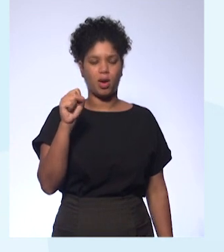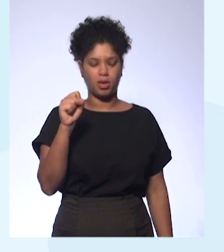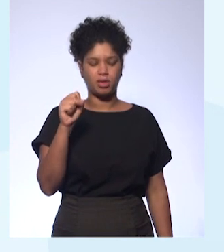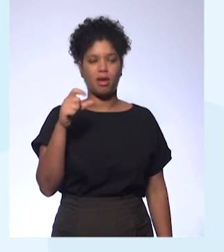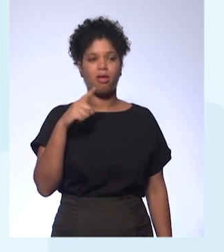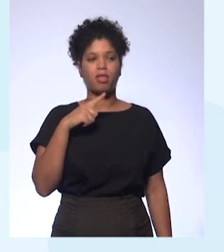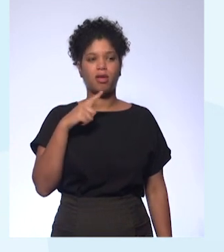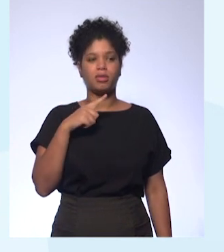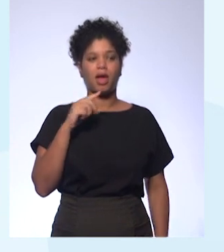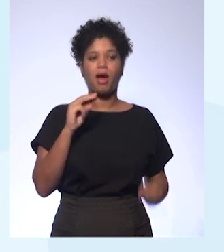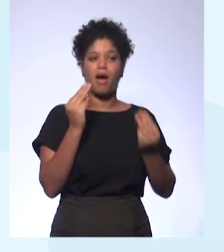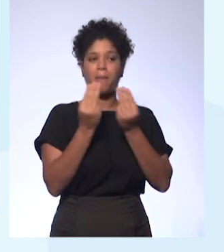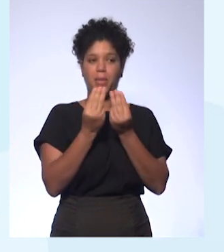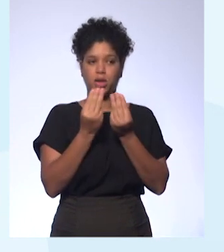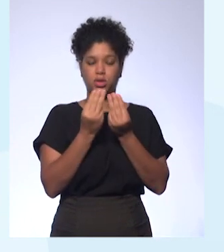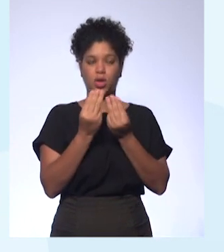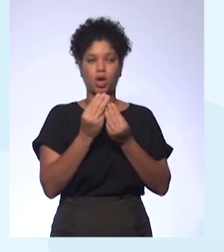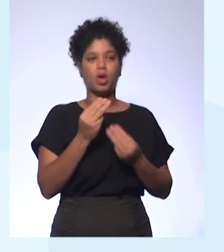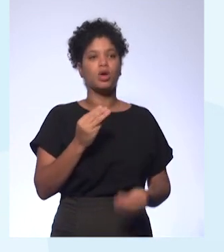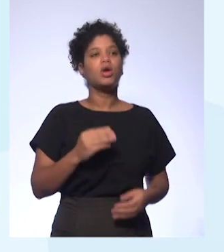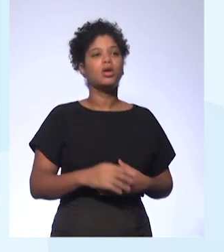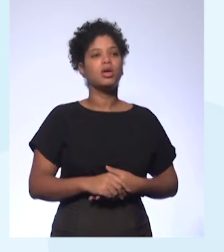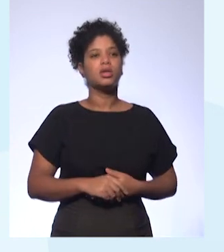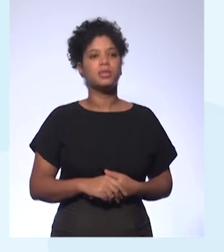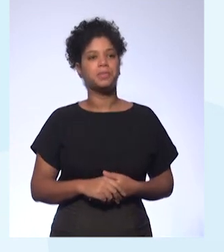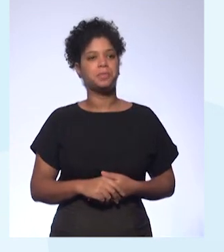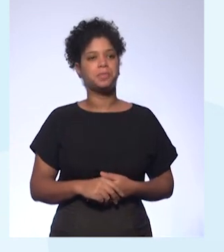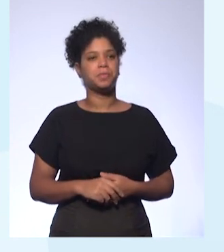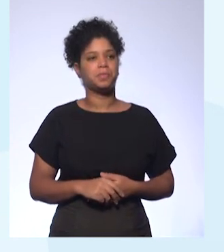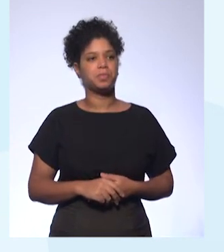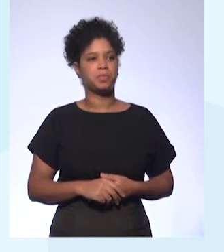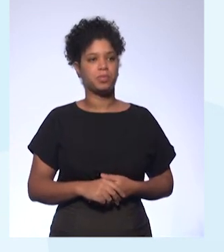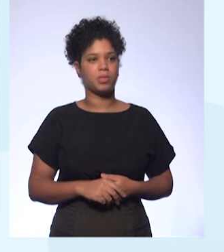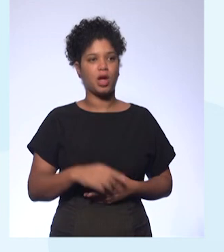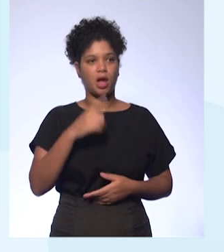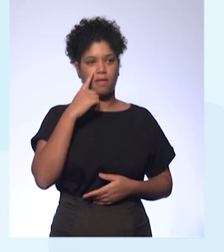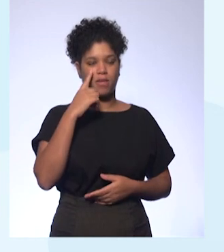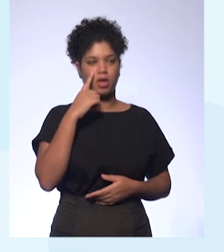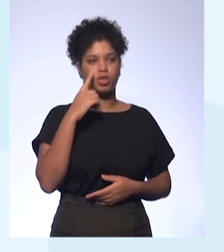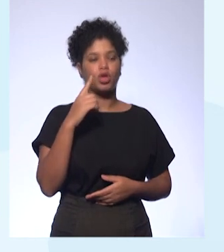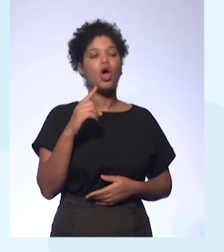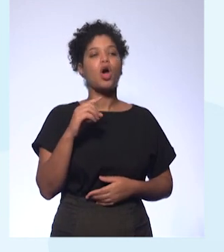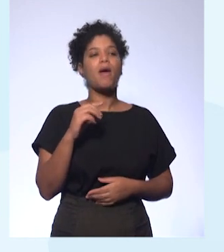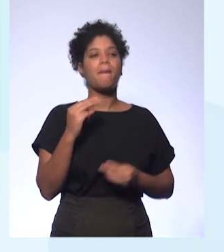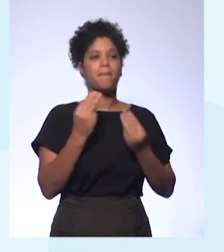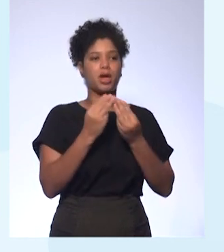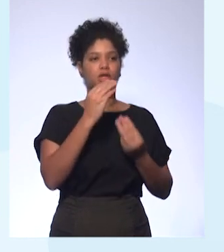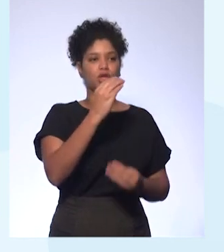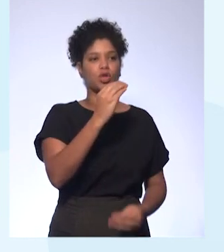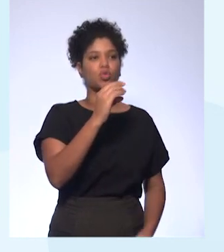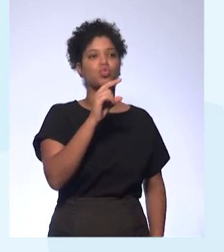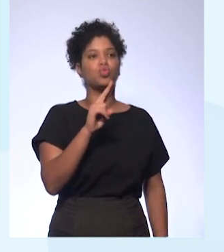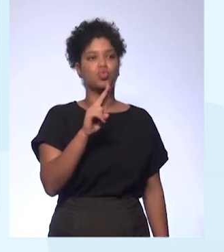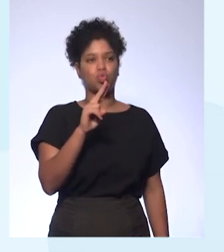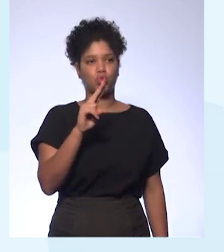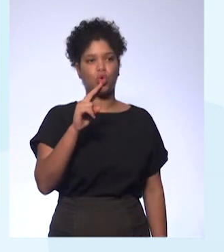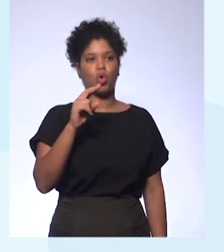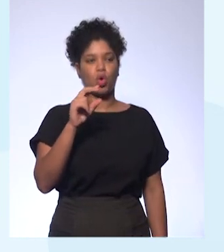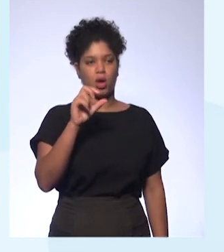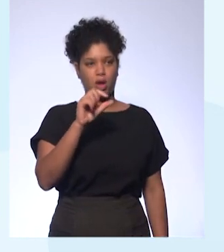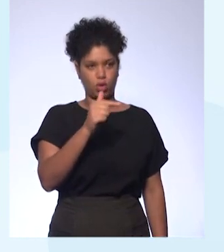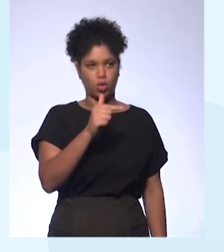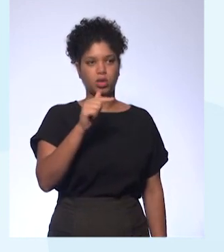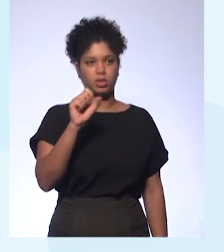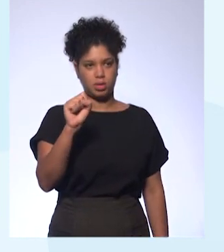cobre, aqui, ó, como o coeficiente ele multiplica toda a fórmula, eu tenho 4 átomos de cobre, 4 átomos